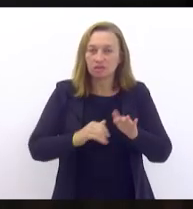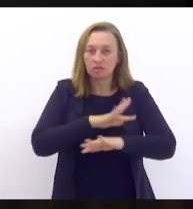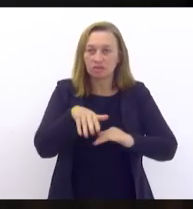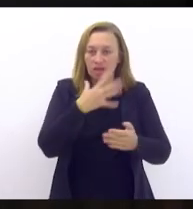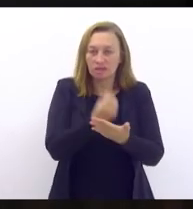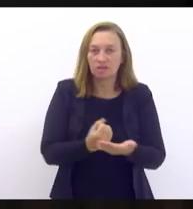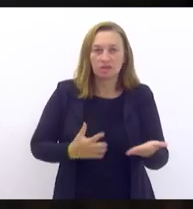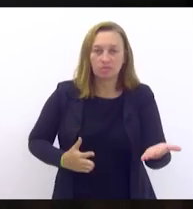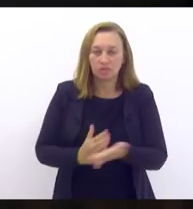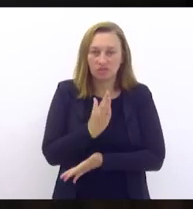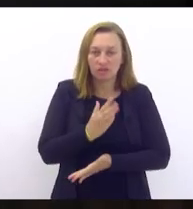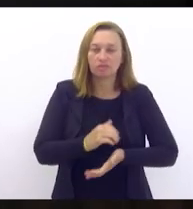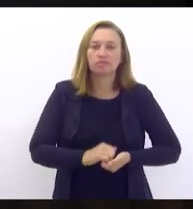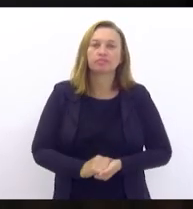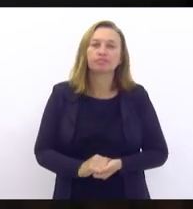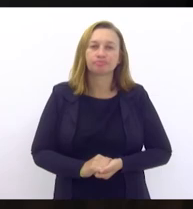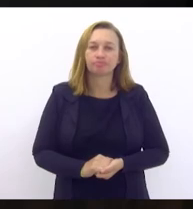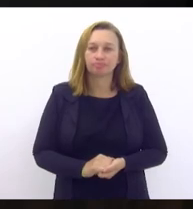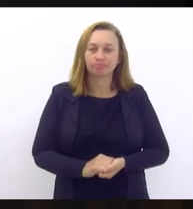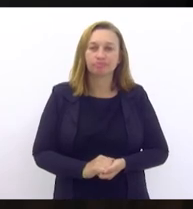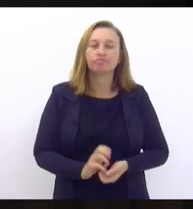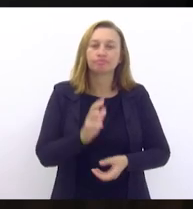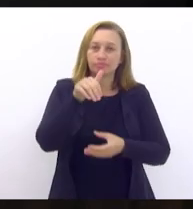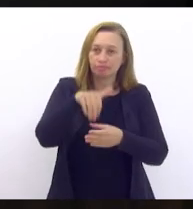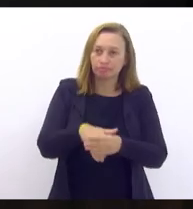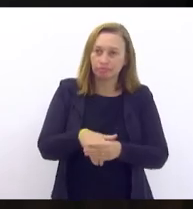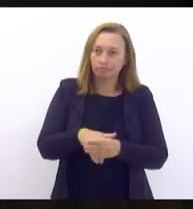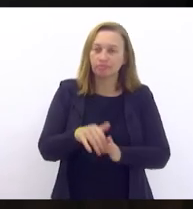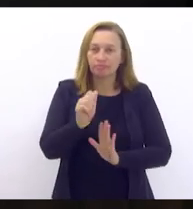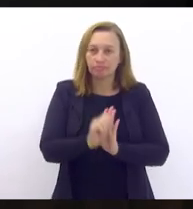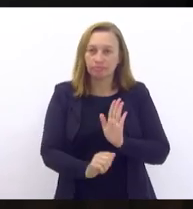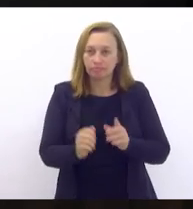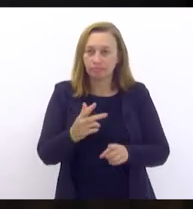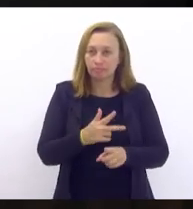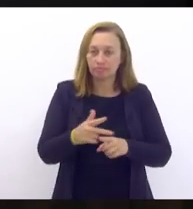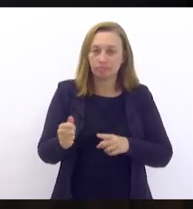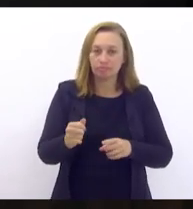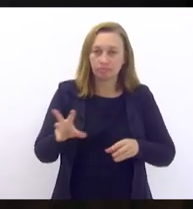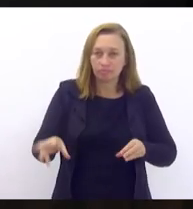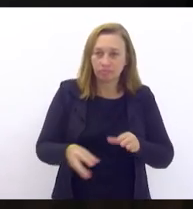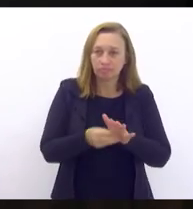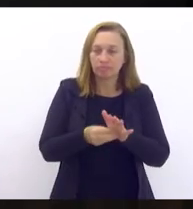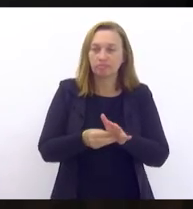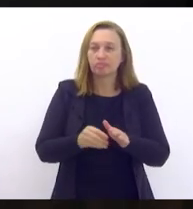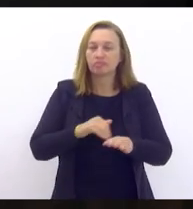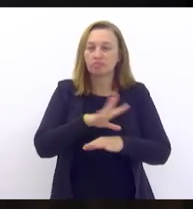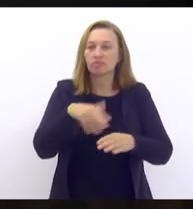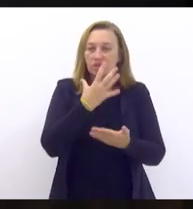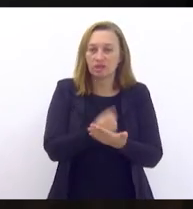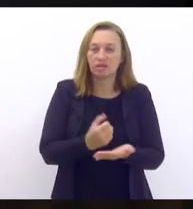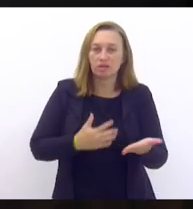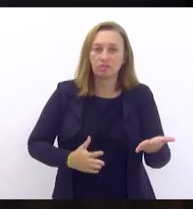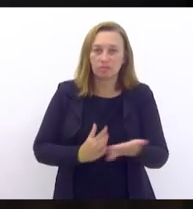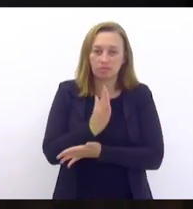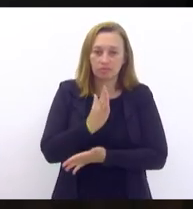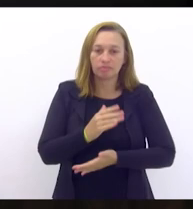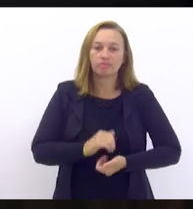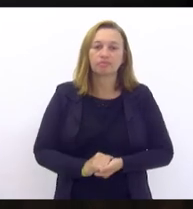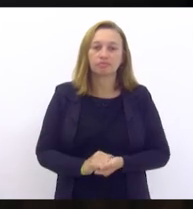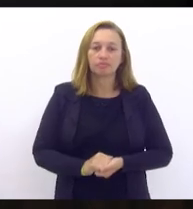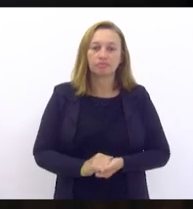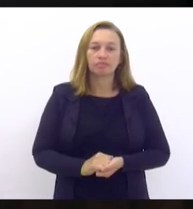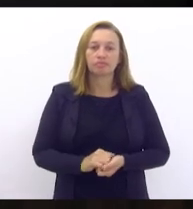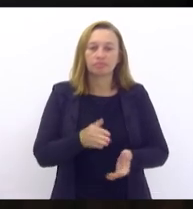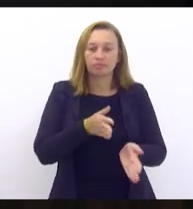como estão. Aprovado. Em votação, a redação do vencido assim emendado. Senhores que aprovam, permaneçam como estão. Aprovado.